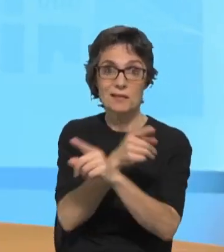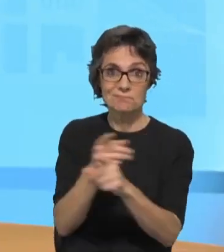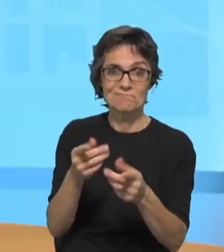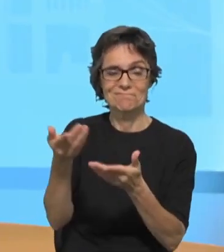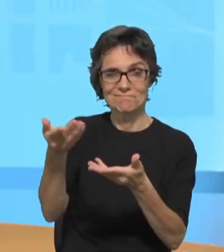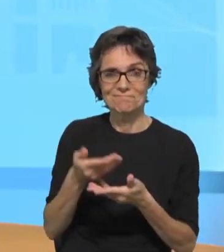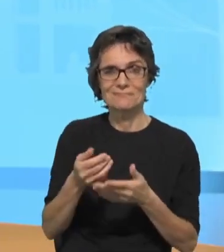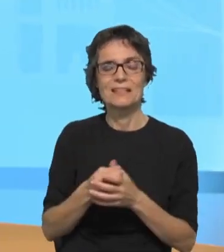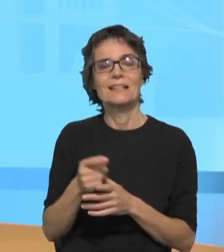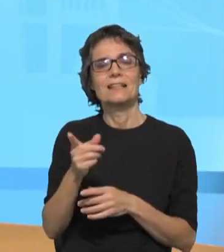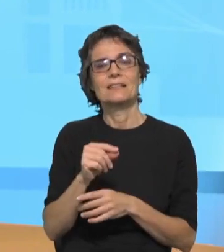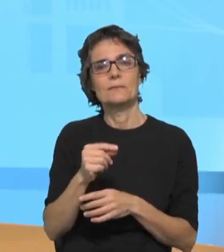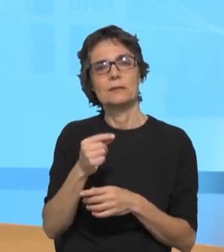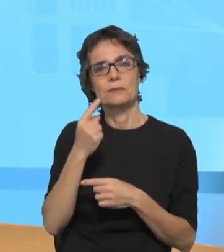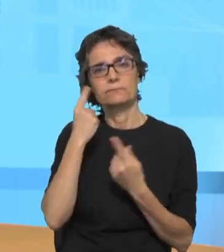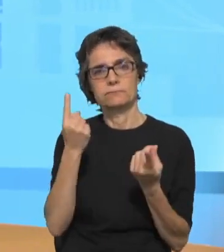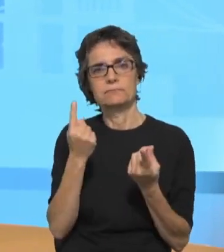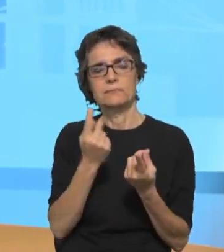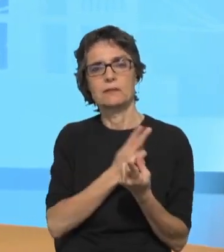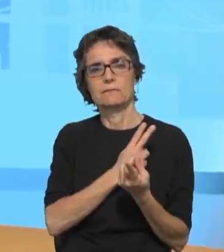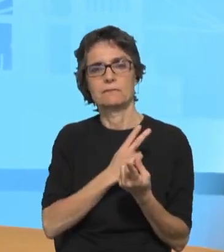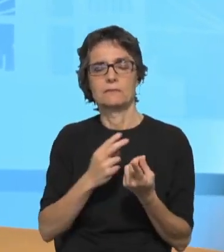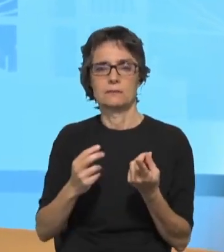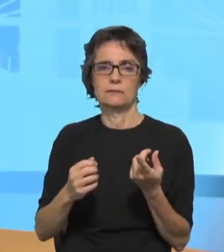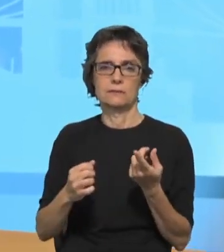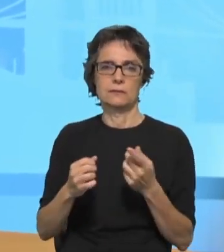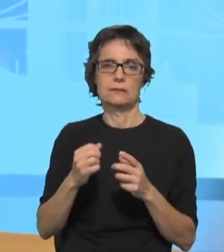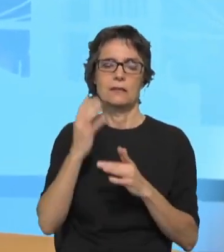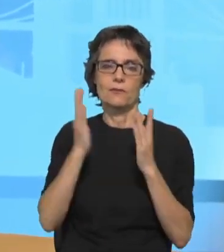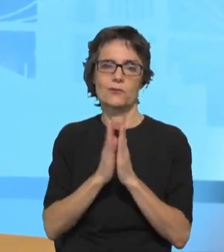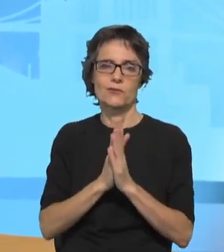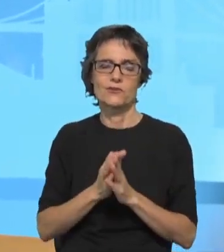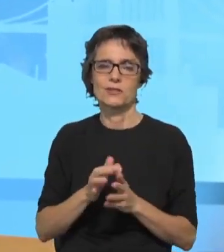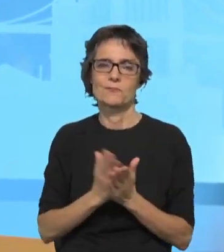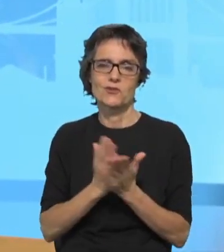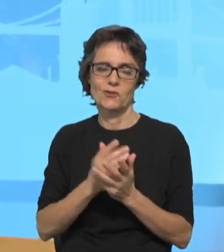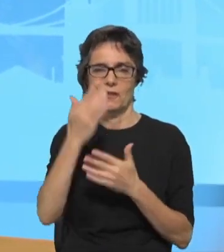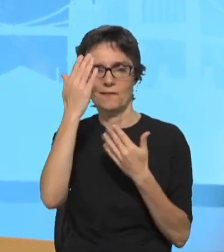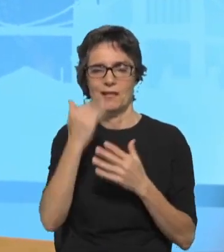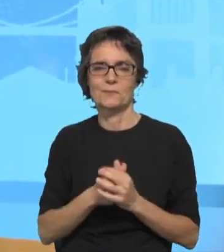esta iniciativa da Faculdade de Teologia, a Escola de Verão, ao longo deste mês. Muito obrigado por ter estado connosco. Muito obrigado.